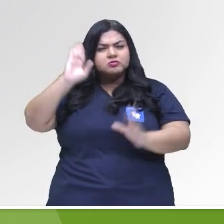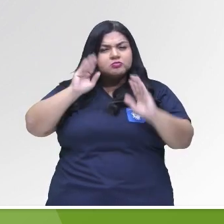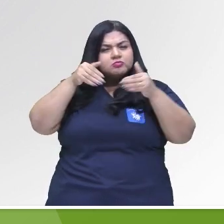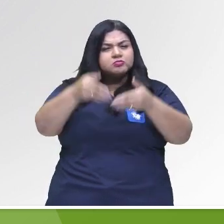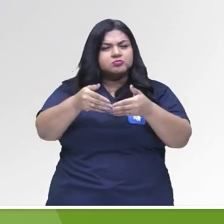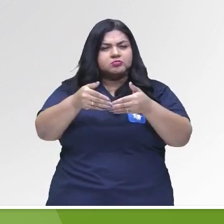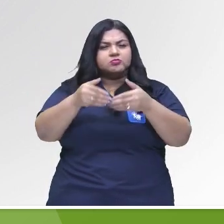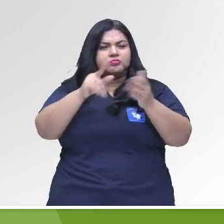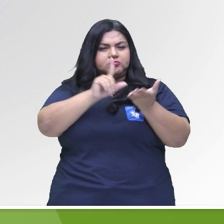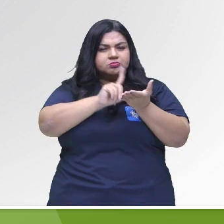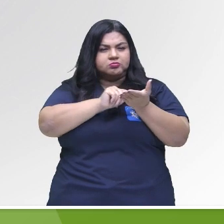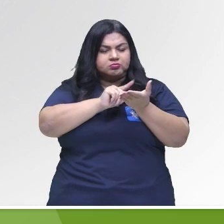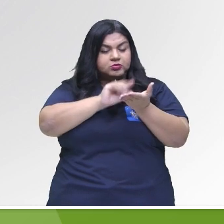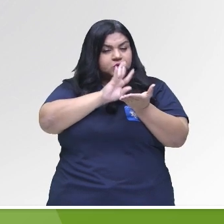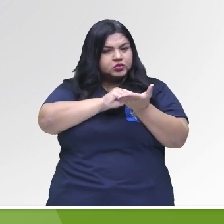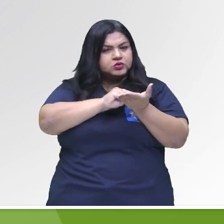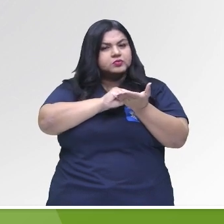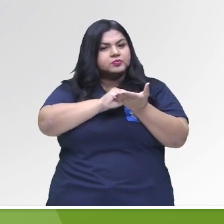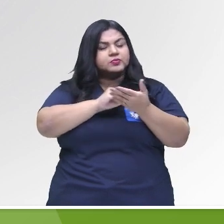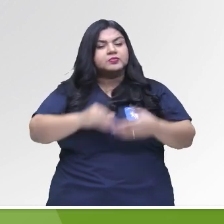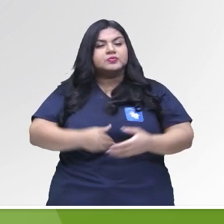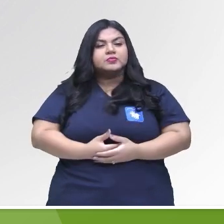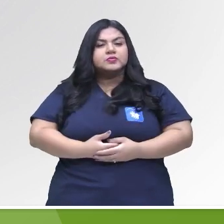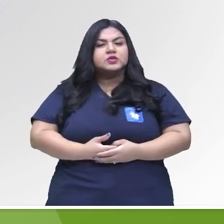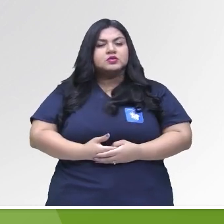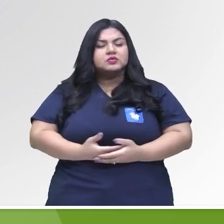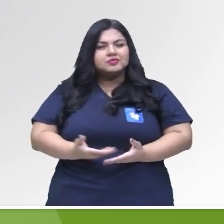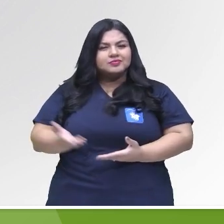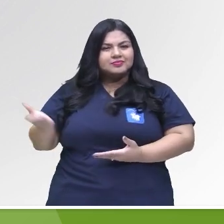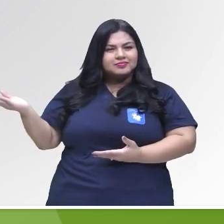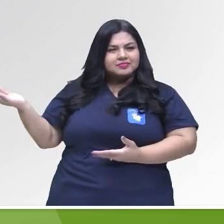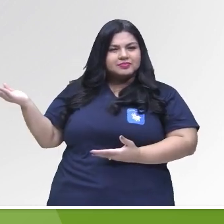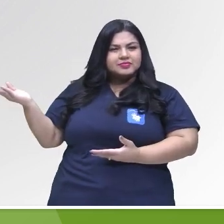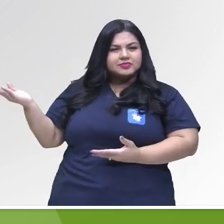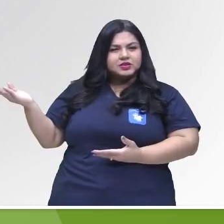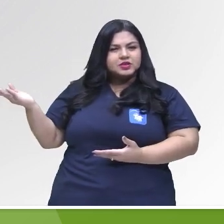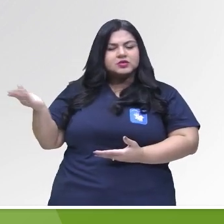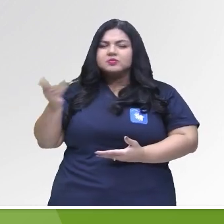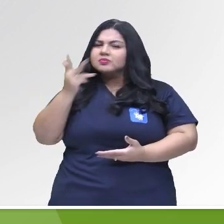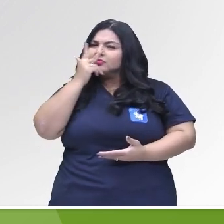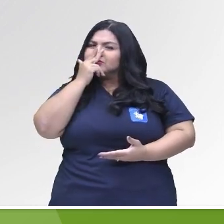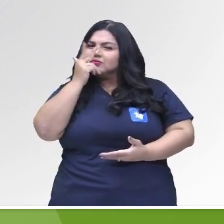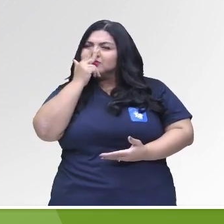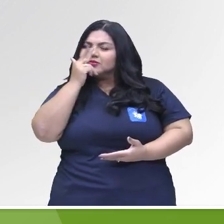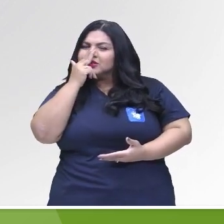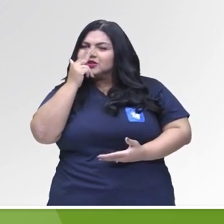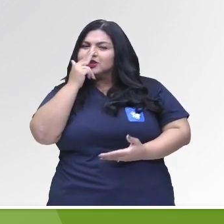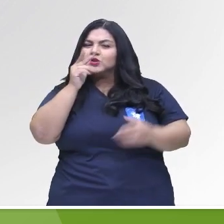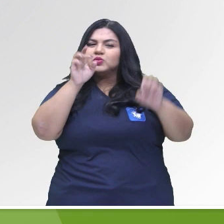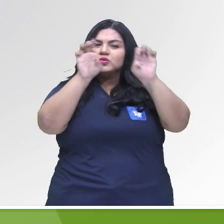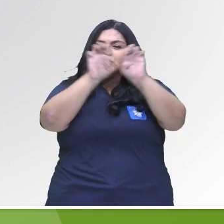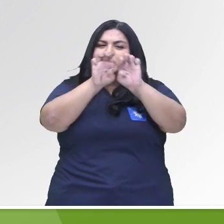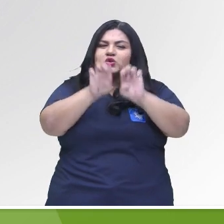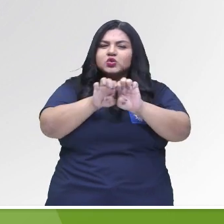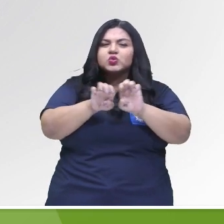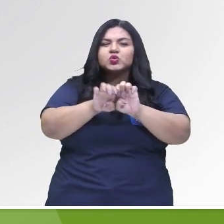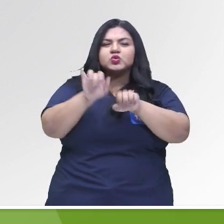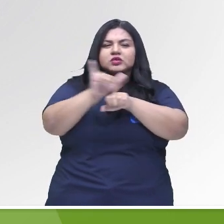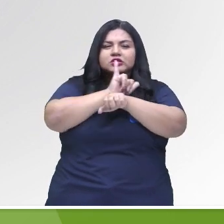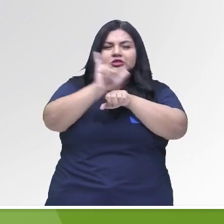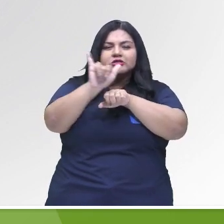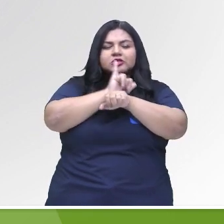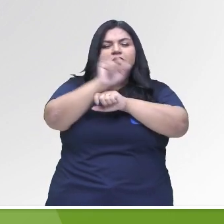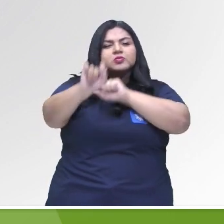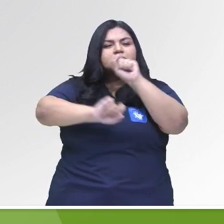questão. Aqui, eu representei para vocês um esqueminha, né? Do que seria